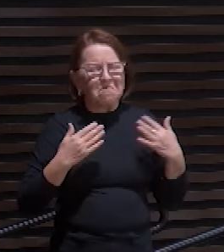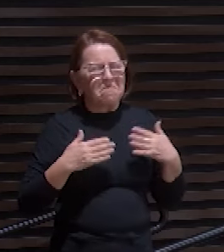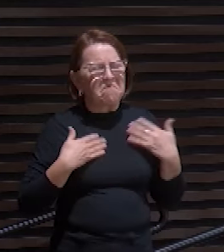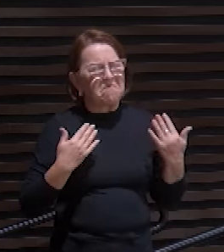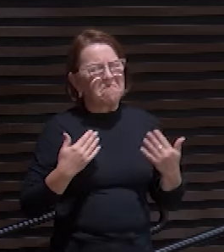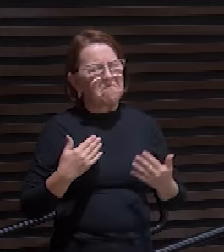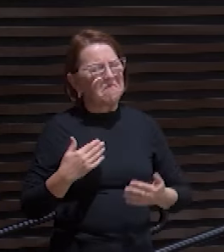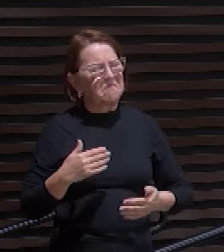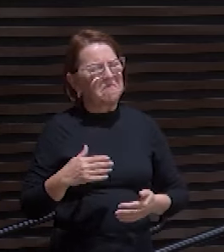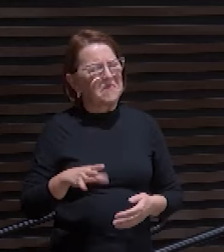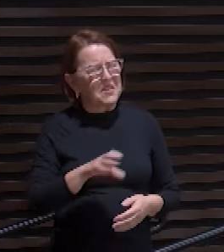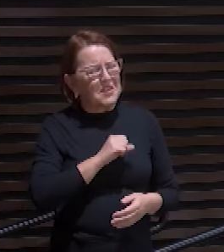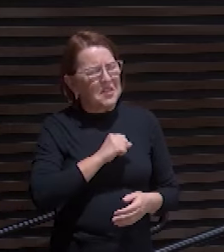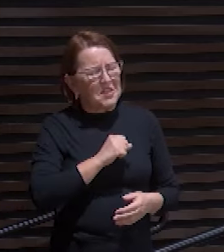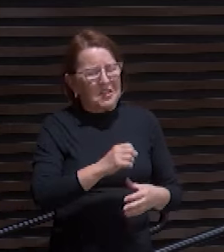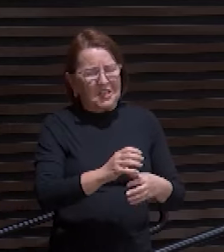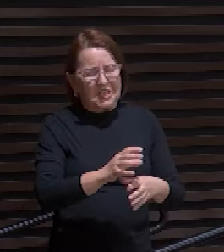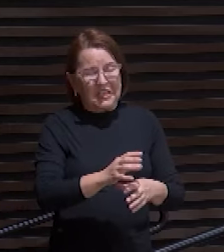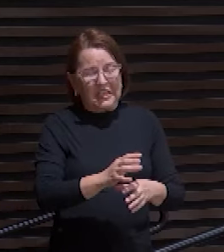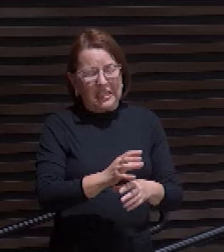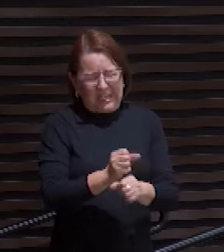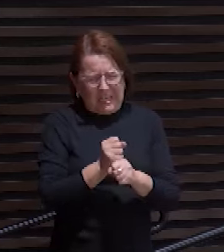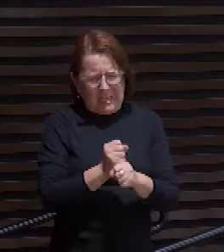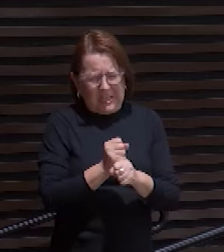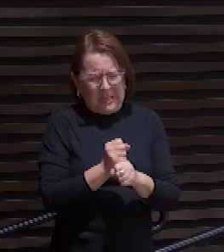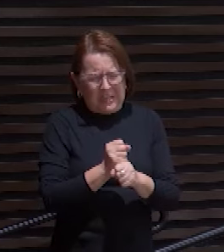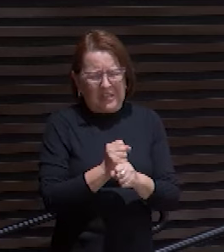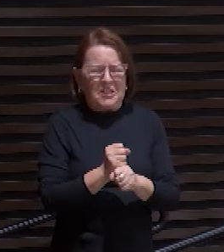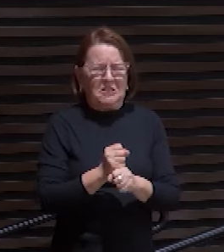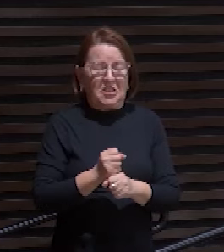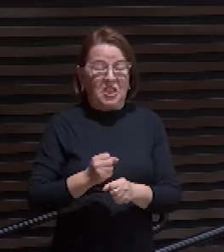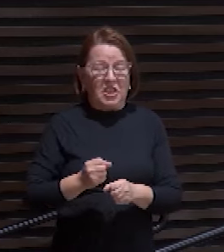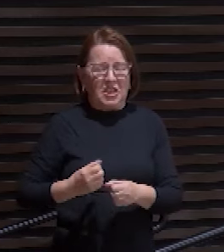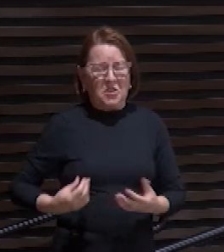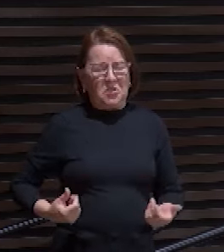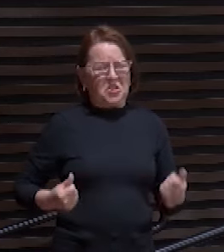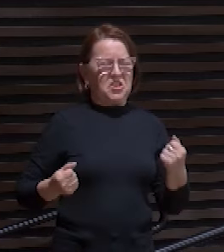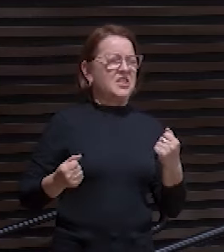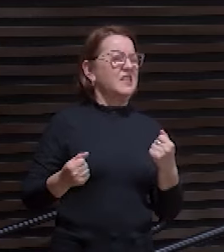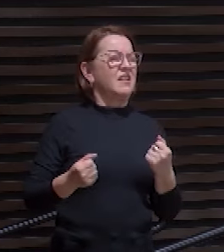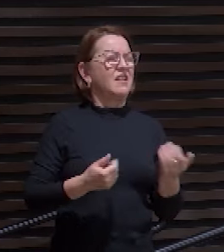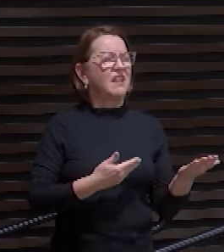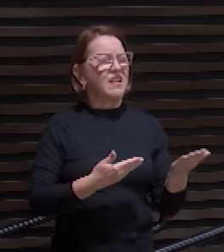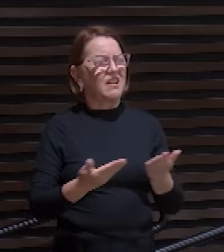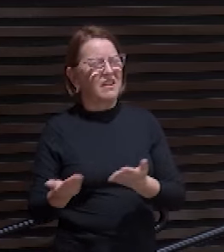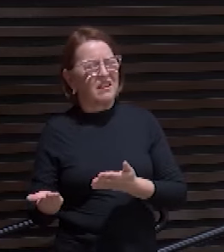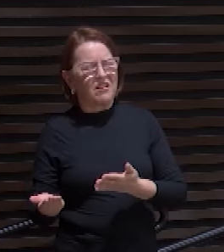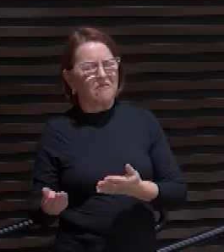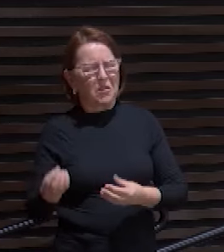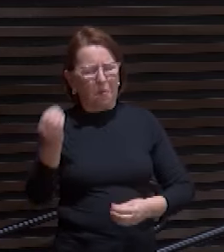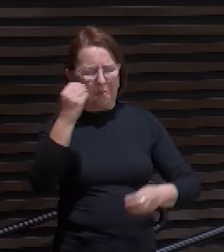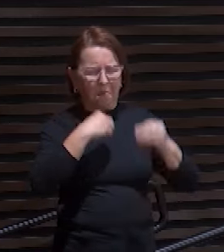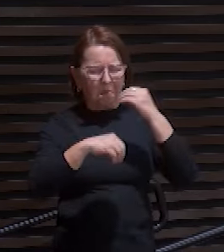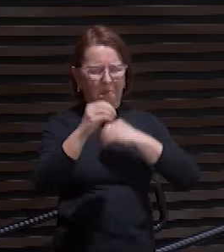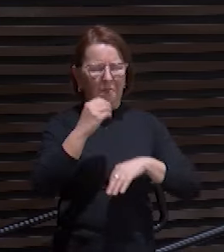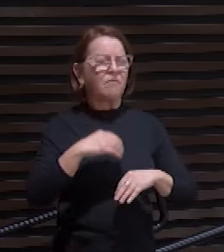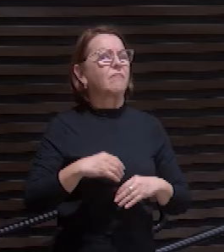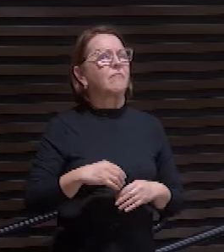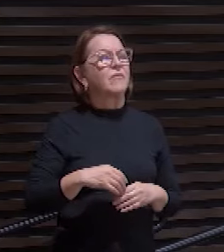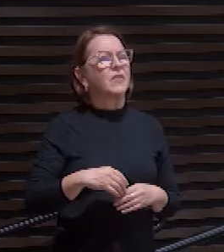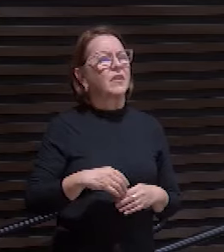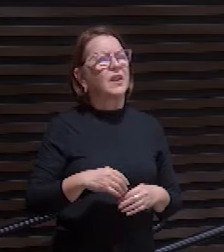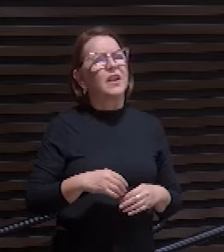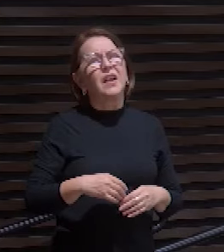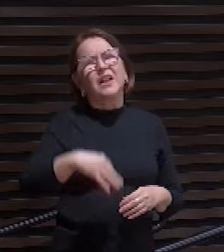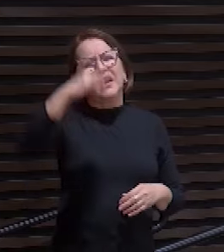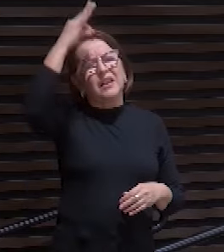ao dinheiro, entrando num quadro depressivo, num quadro angustiante. Espírito Santo de Deus,